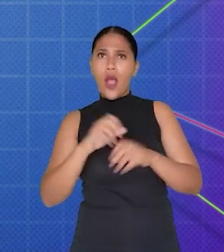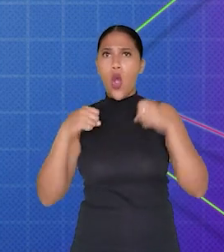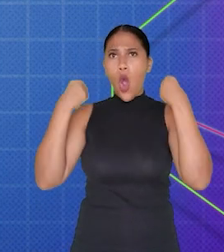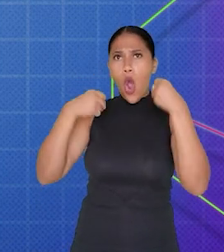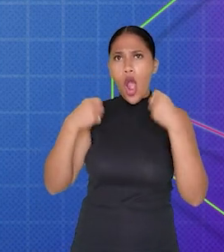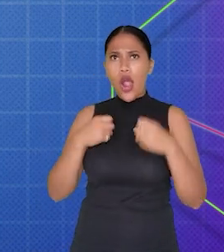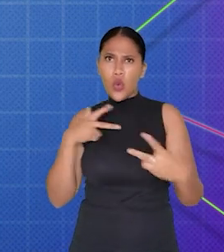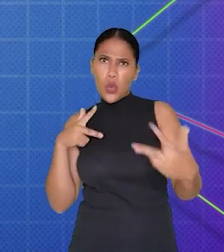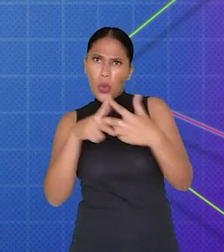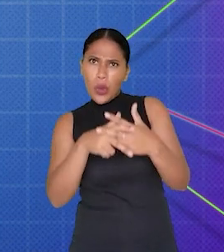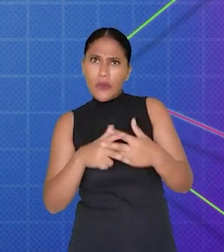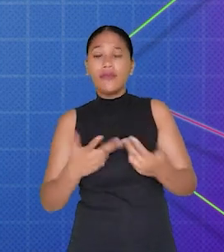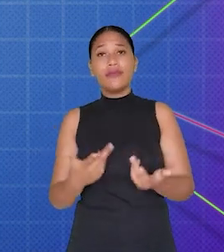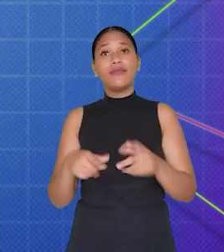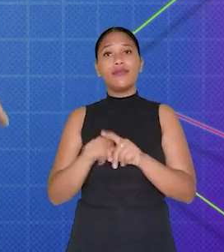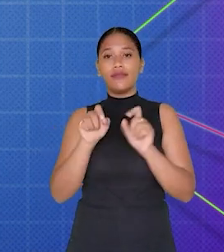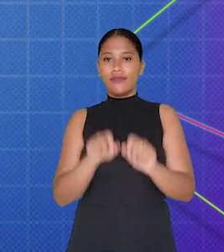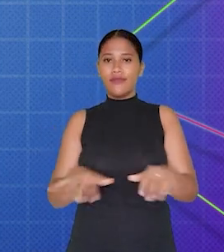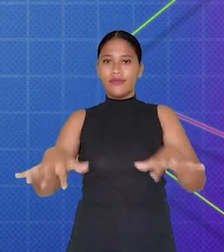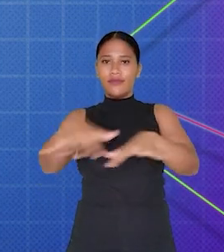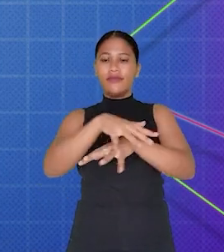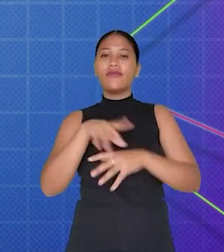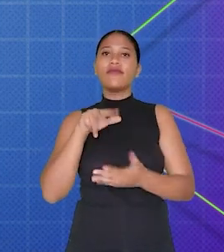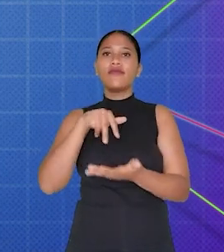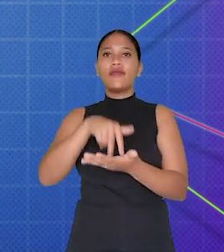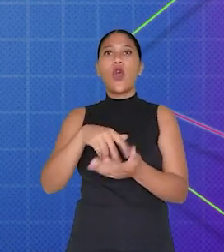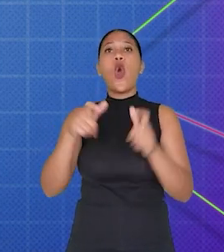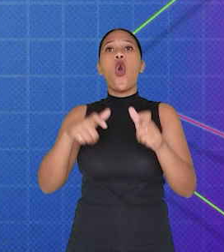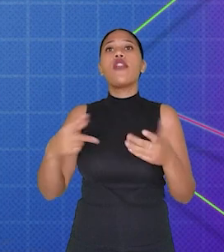como saltar, correr ou lutar. Os cenários